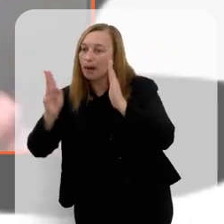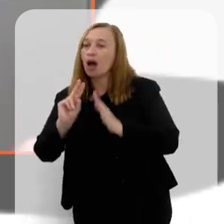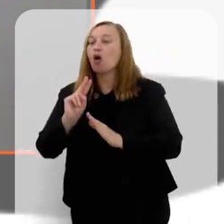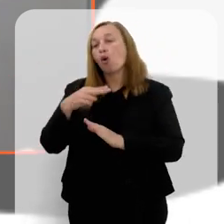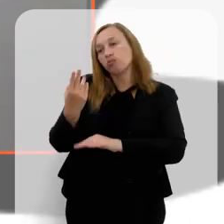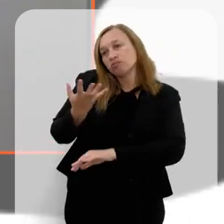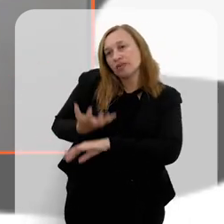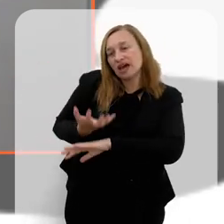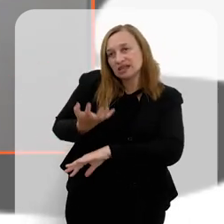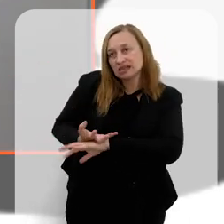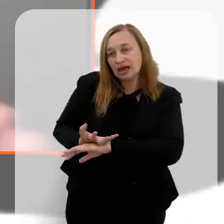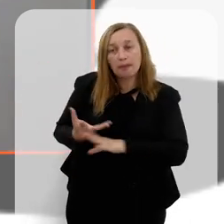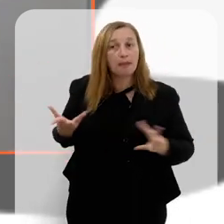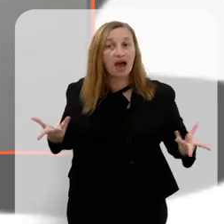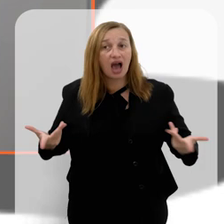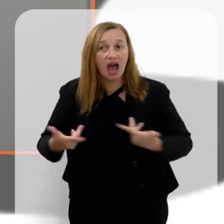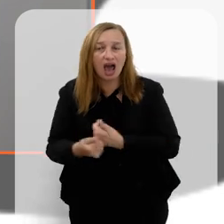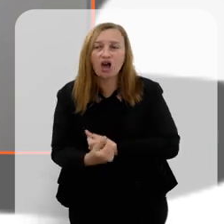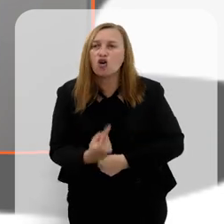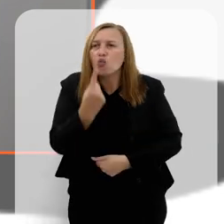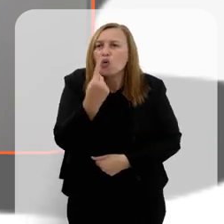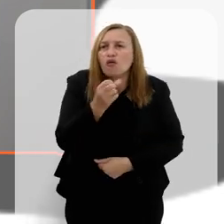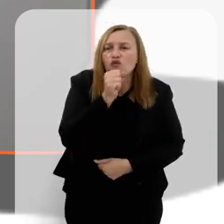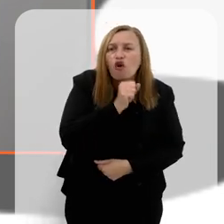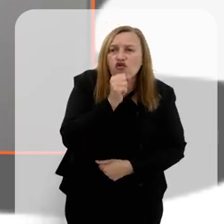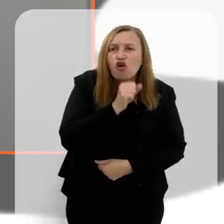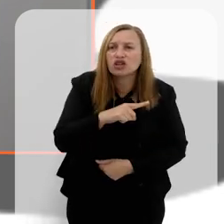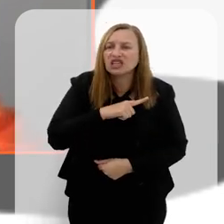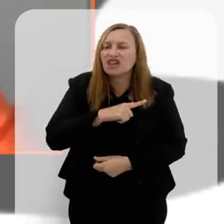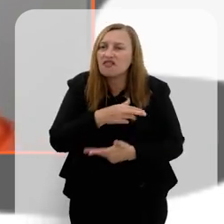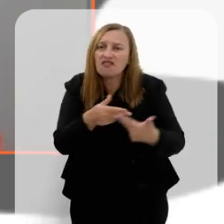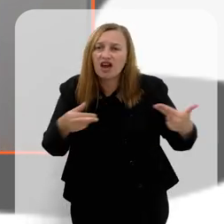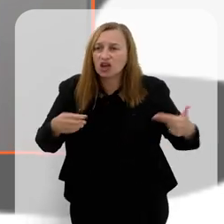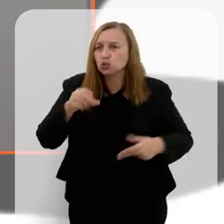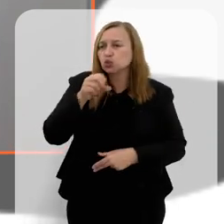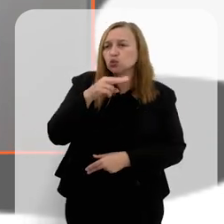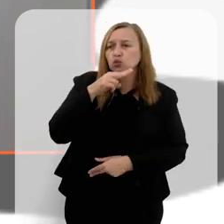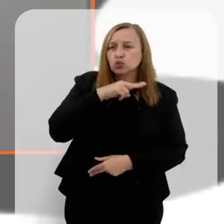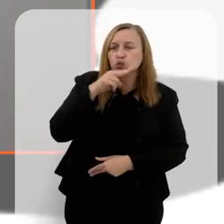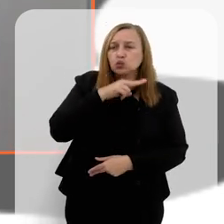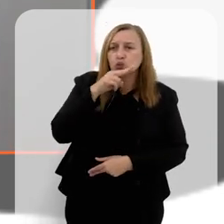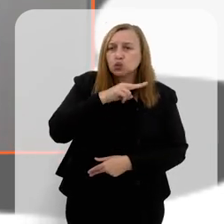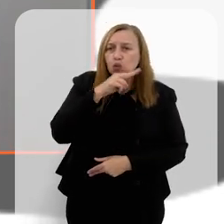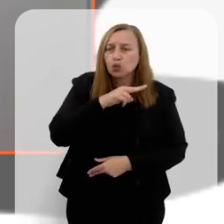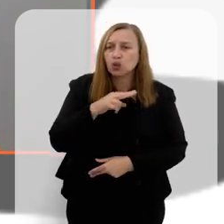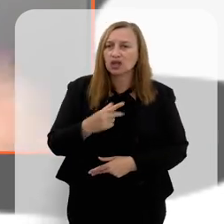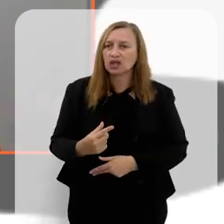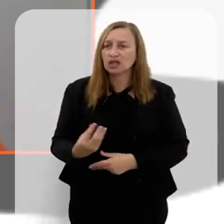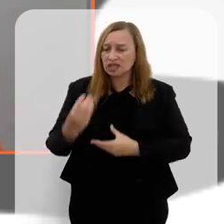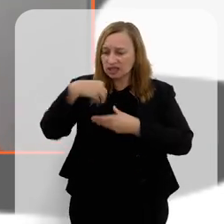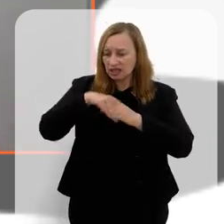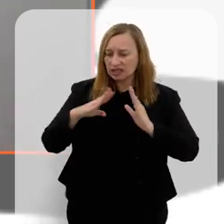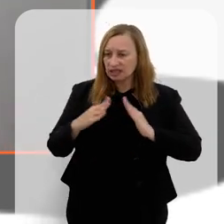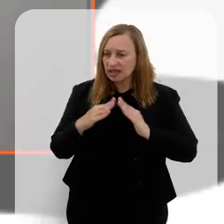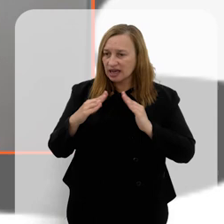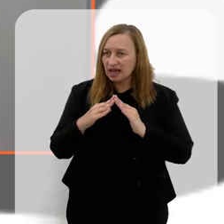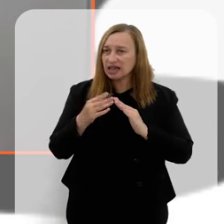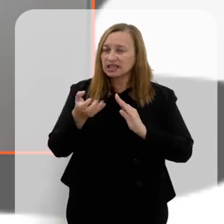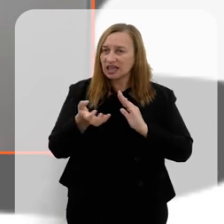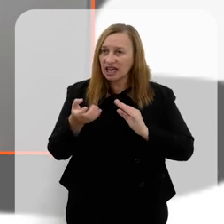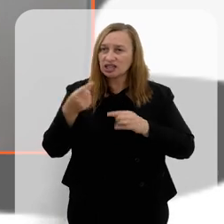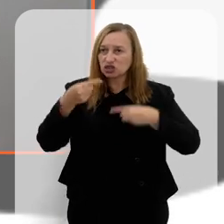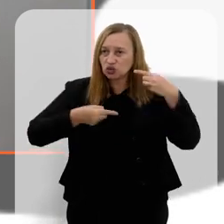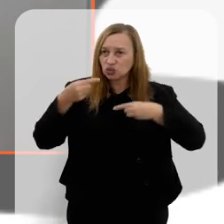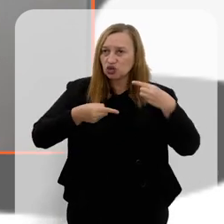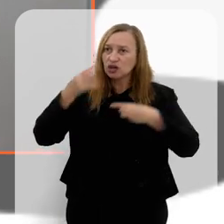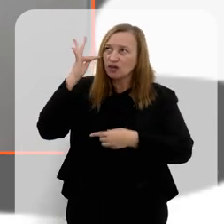praça. Isso aqui é maravilhoso. Se uma vozinha tem vários netos, está na casa com todos eles,